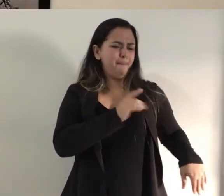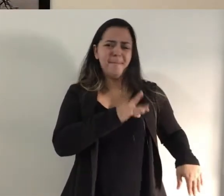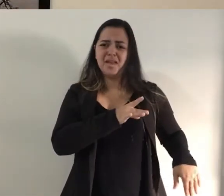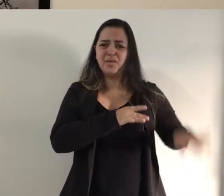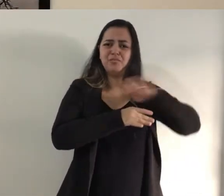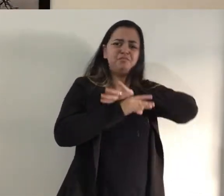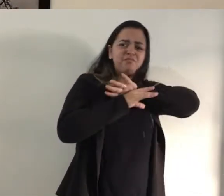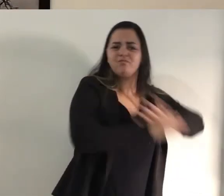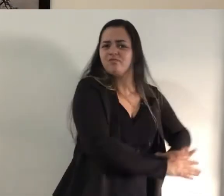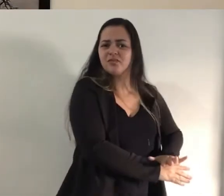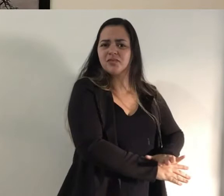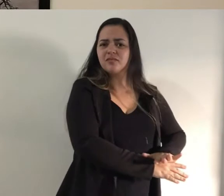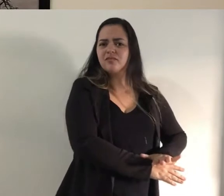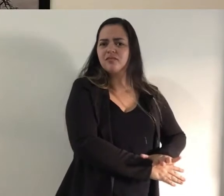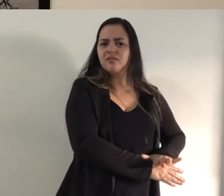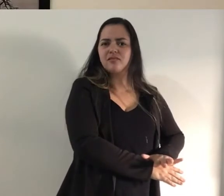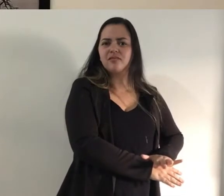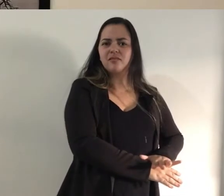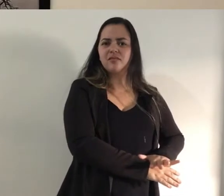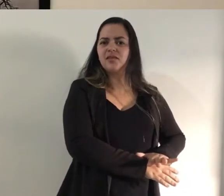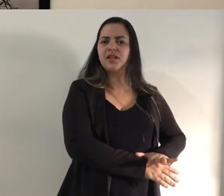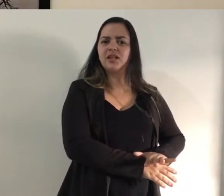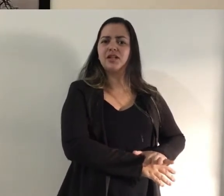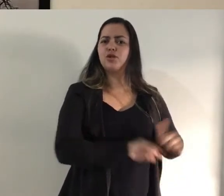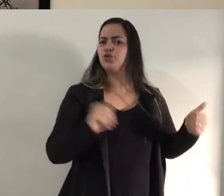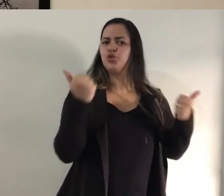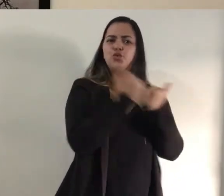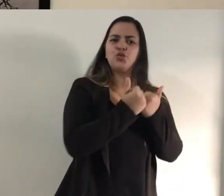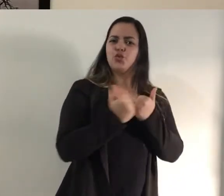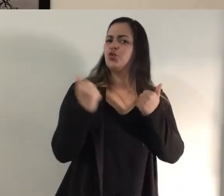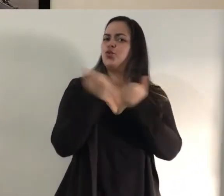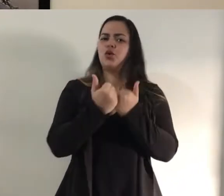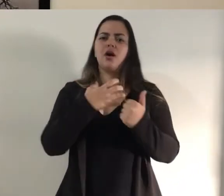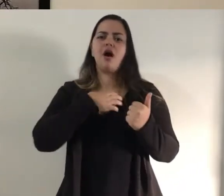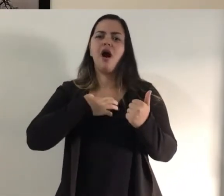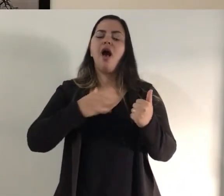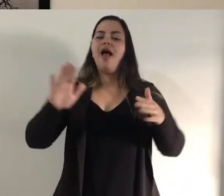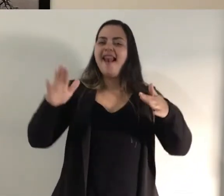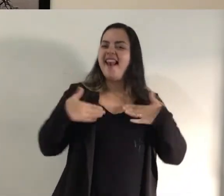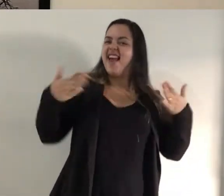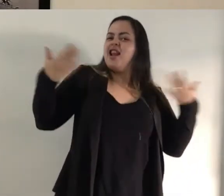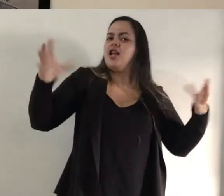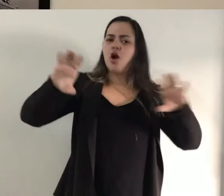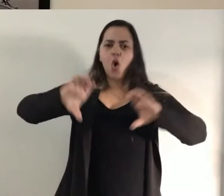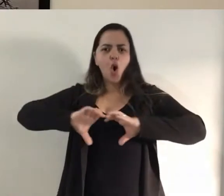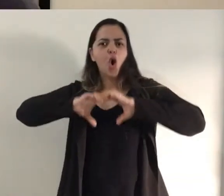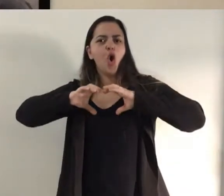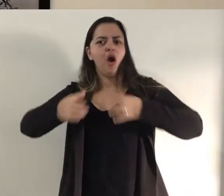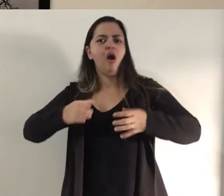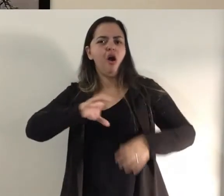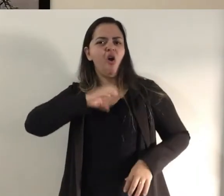e passa a substituir outros sentimentos, a alegria, a coragem, a ousadia, a disposição,